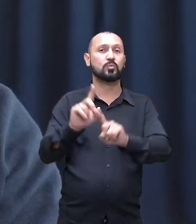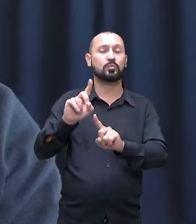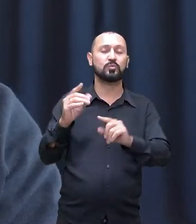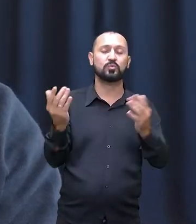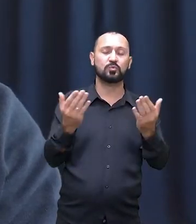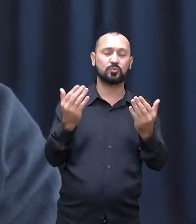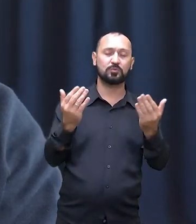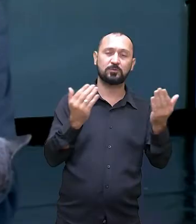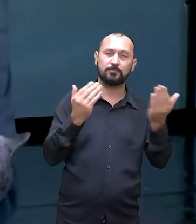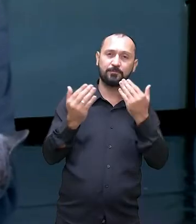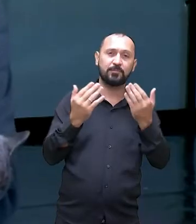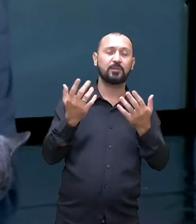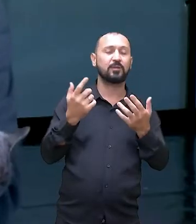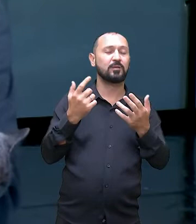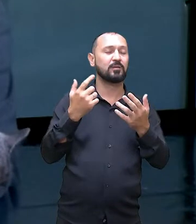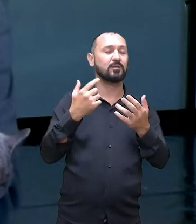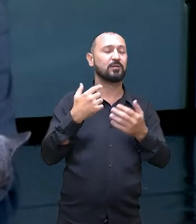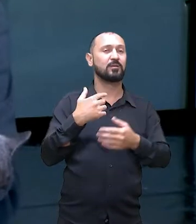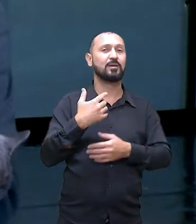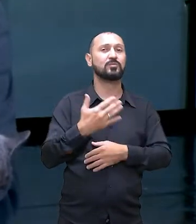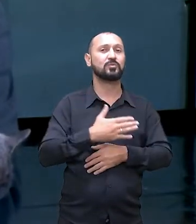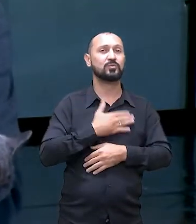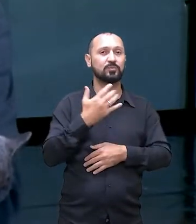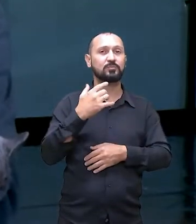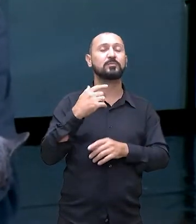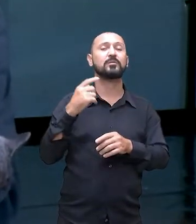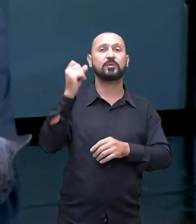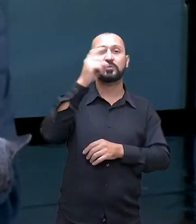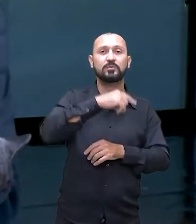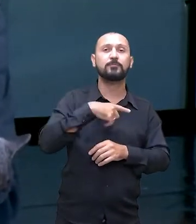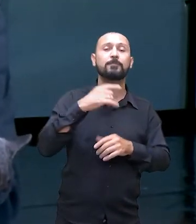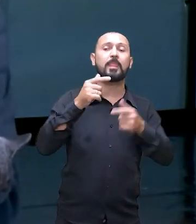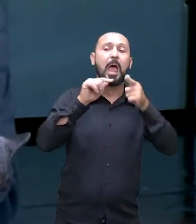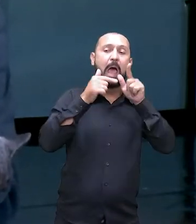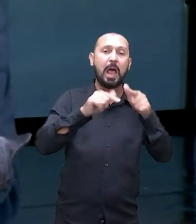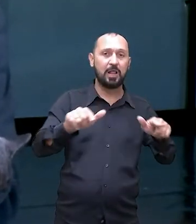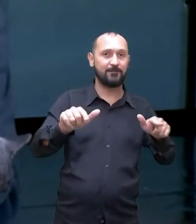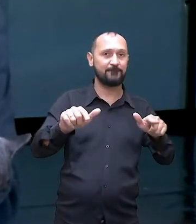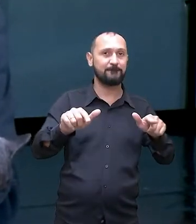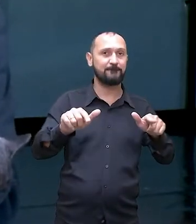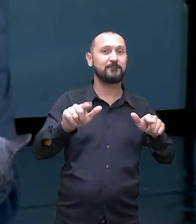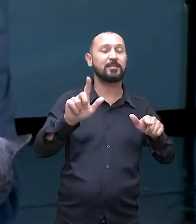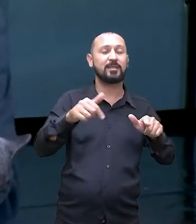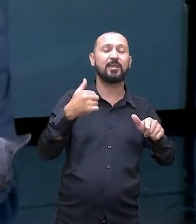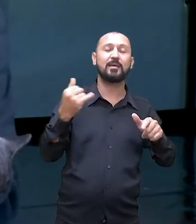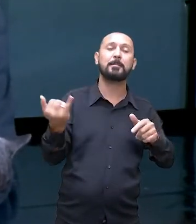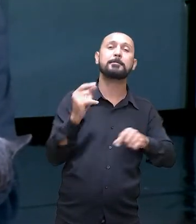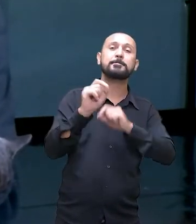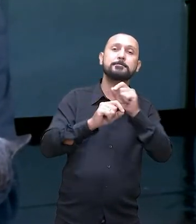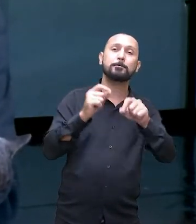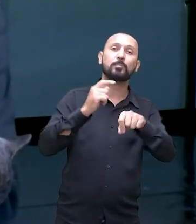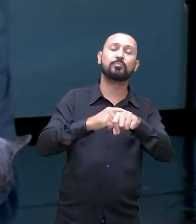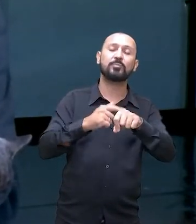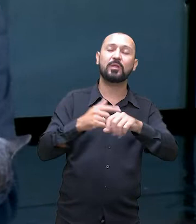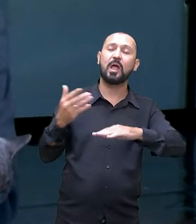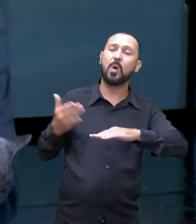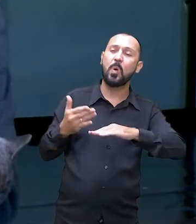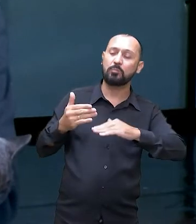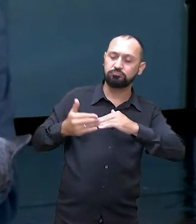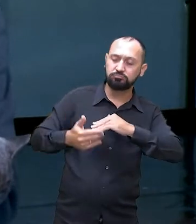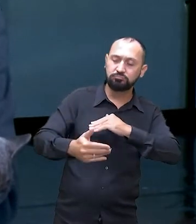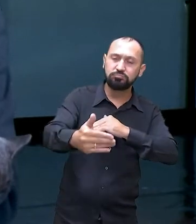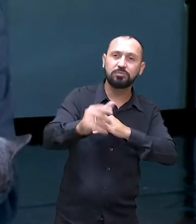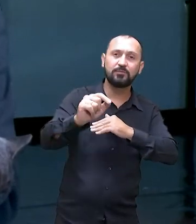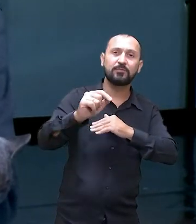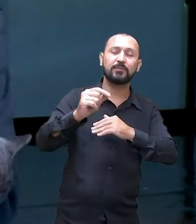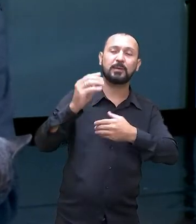mais subjetiva, ela tem ficado mais metafórica e dificultando a leitura do público, né? E